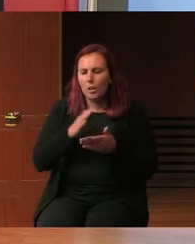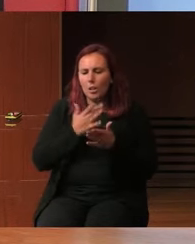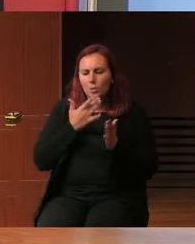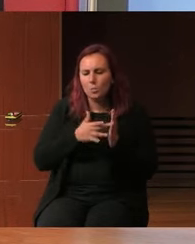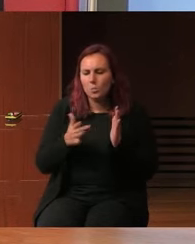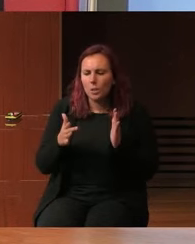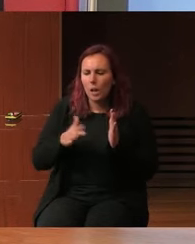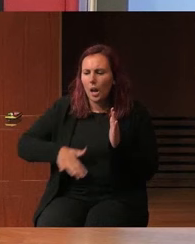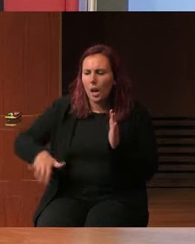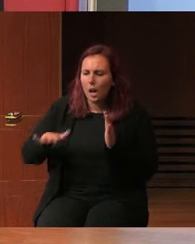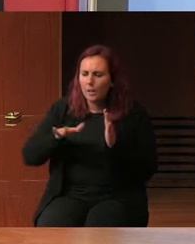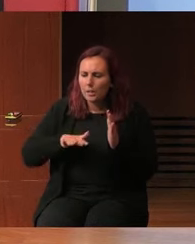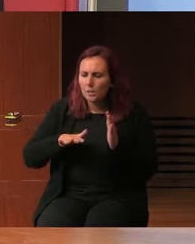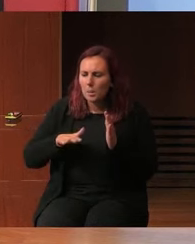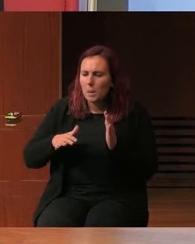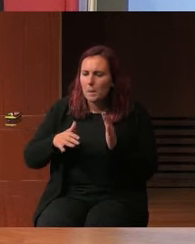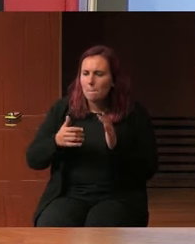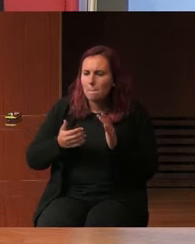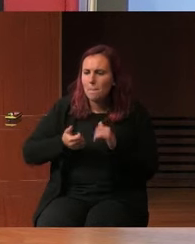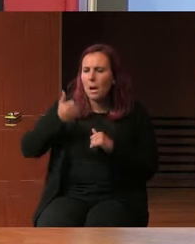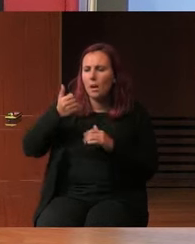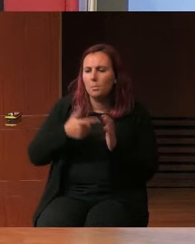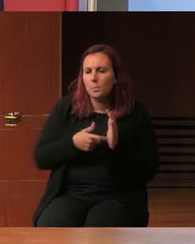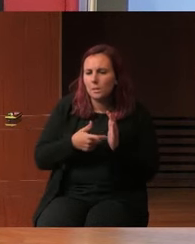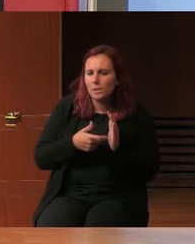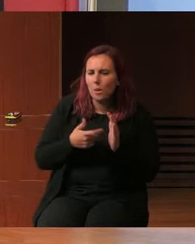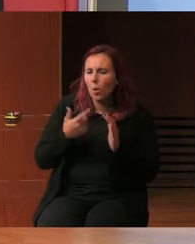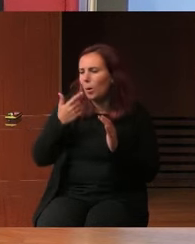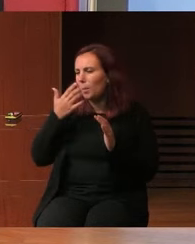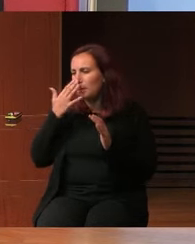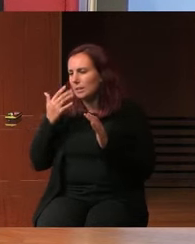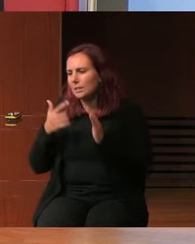espaços mais ou menos necessários?